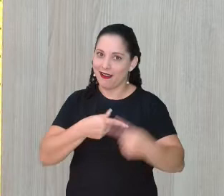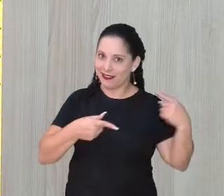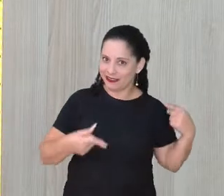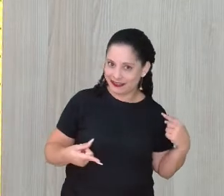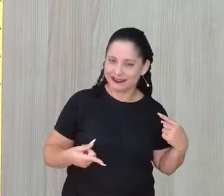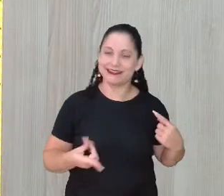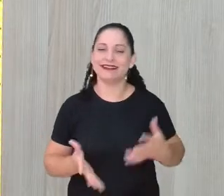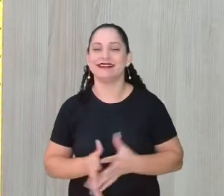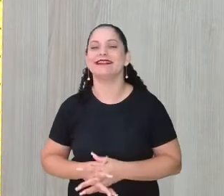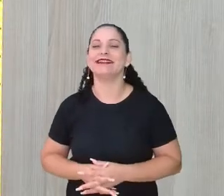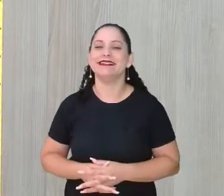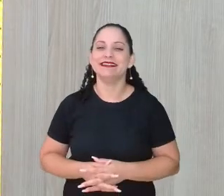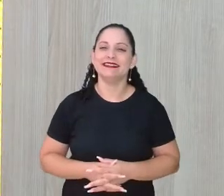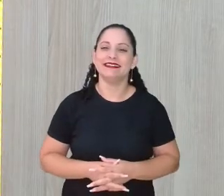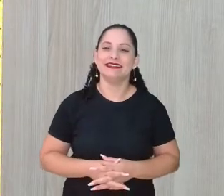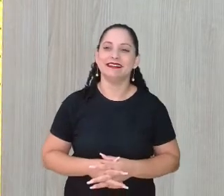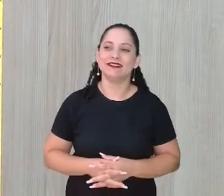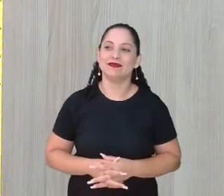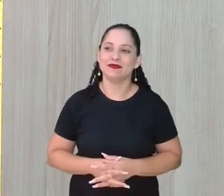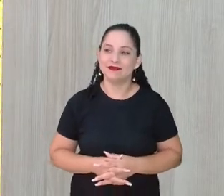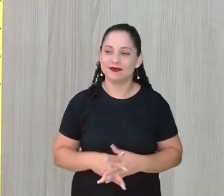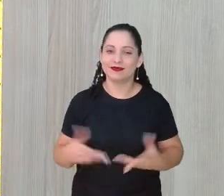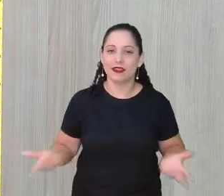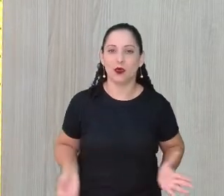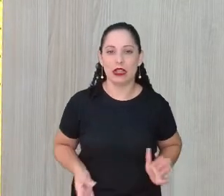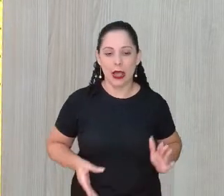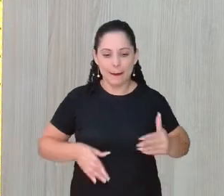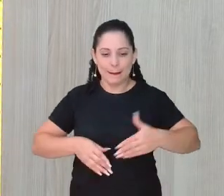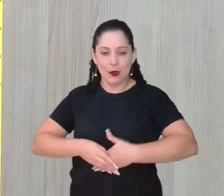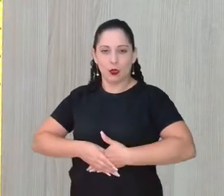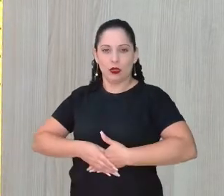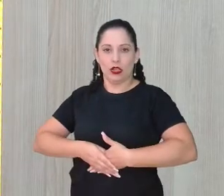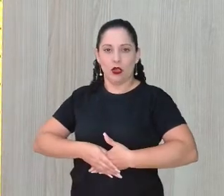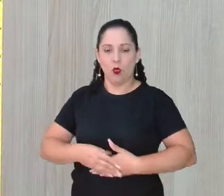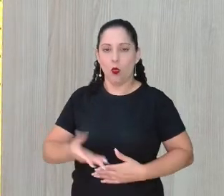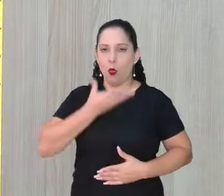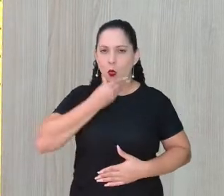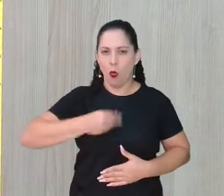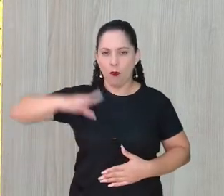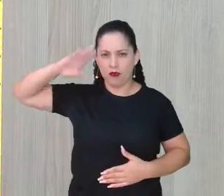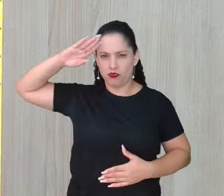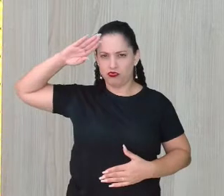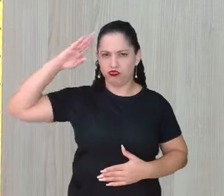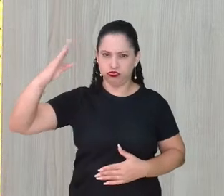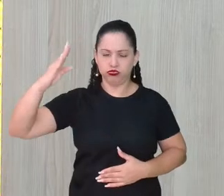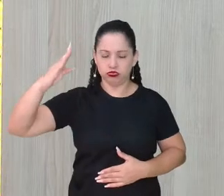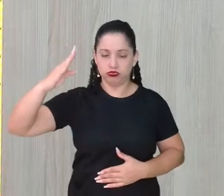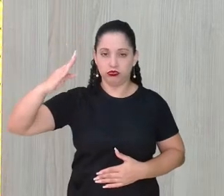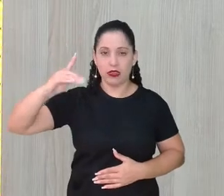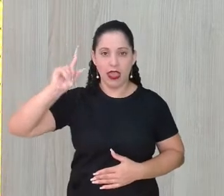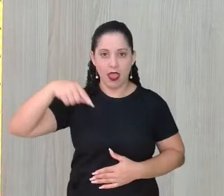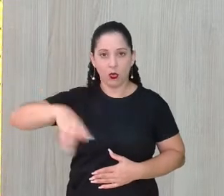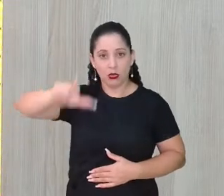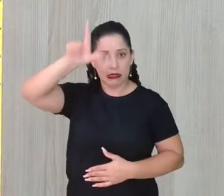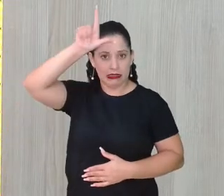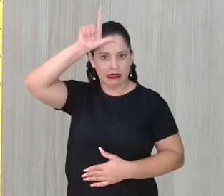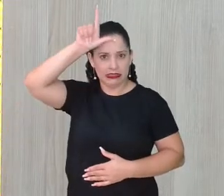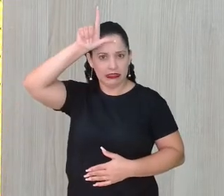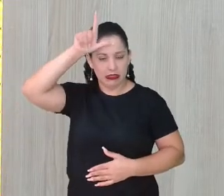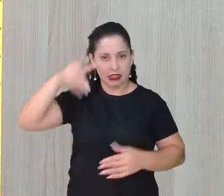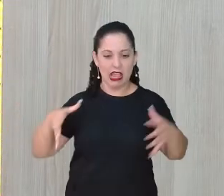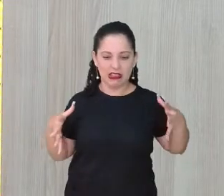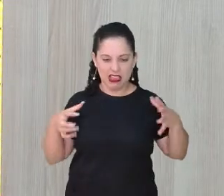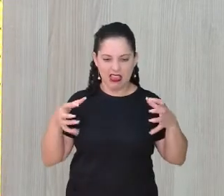viu, professora? Por favor. Mas vejam, Napoleão, ele era um general, né, que ele vinha conquistando muitas vitórias